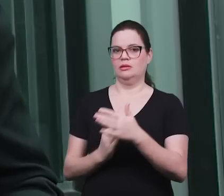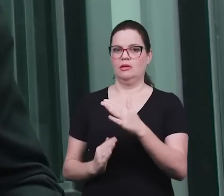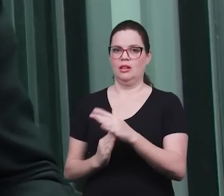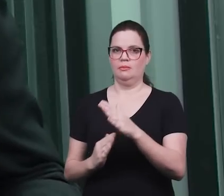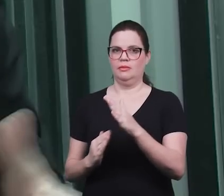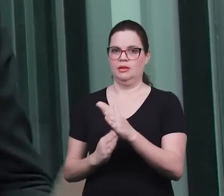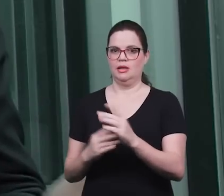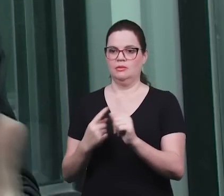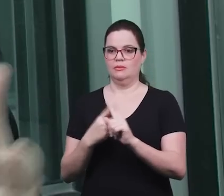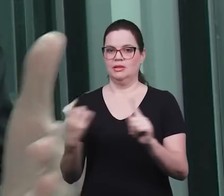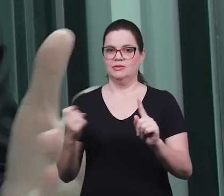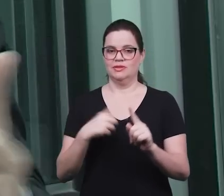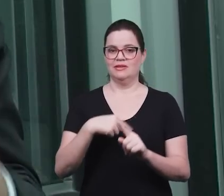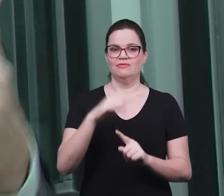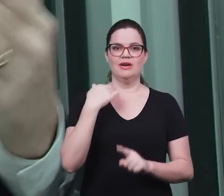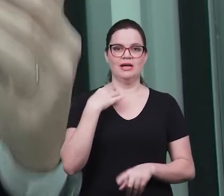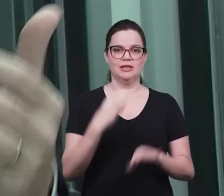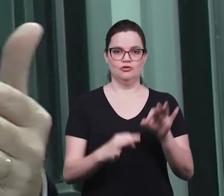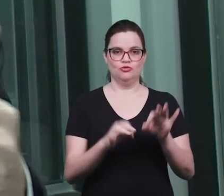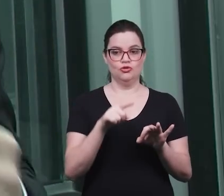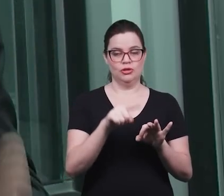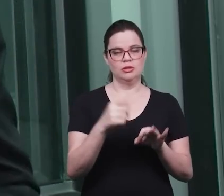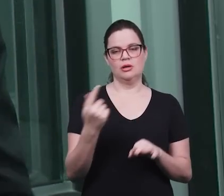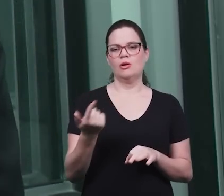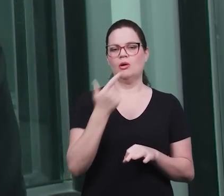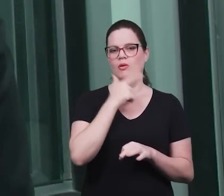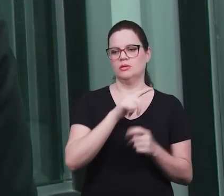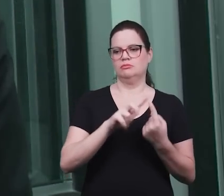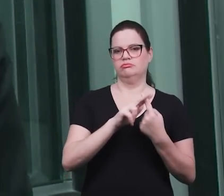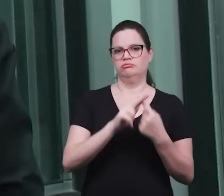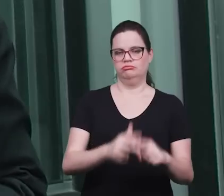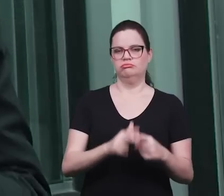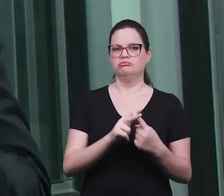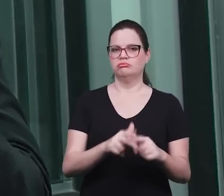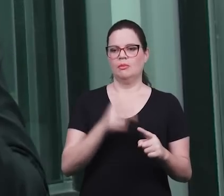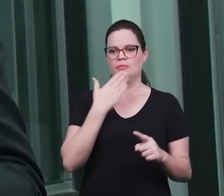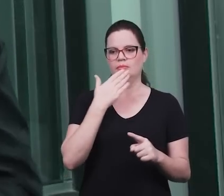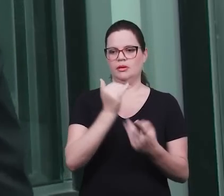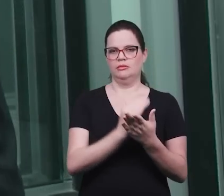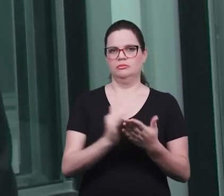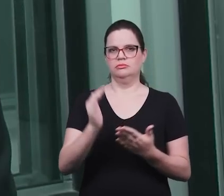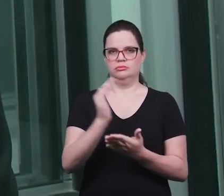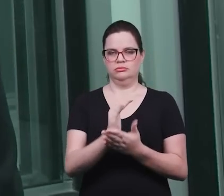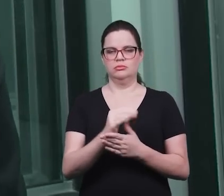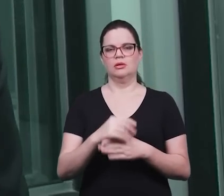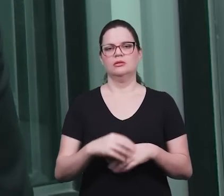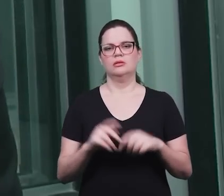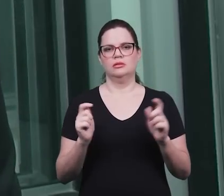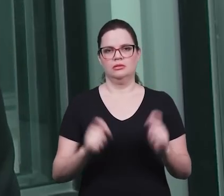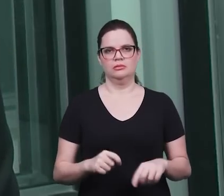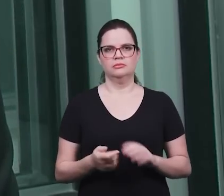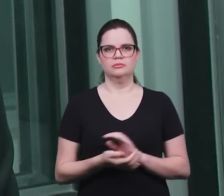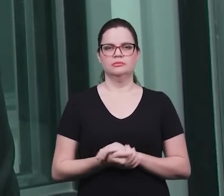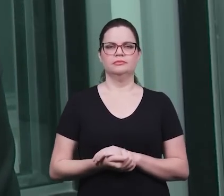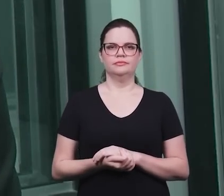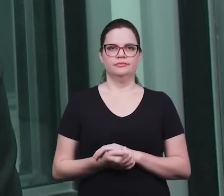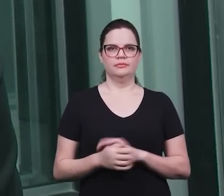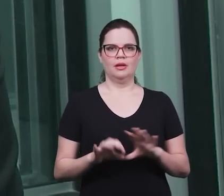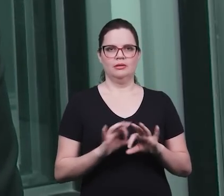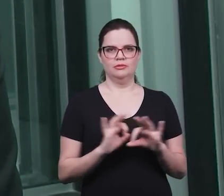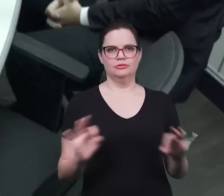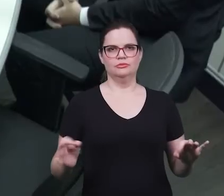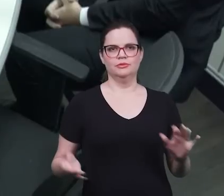vai à Justiça, você acaba conseguindo corrigir essas, vamos chamar assim, imperfeições do processo administrativo. Muito bom.